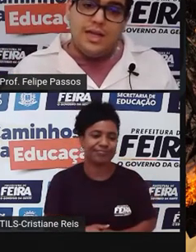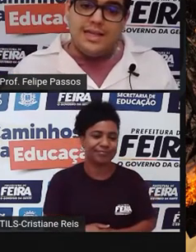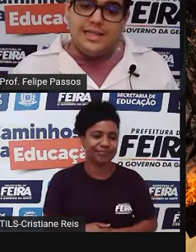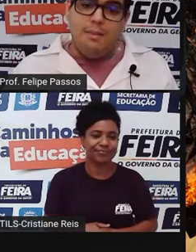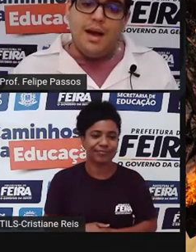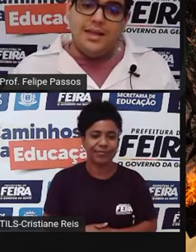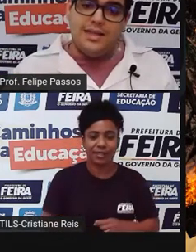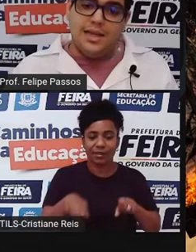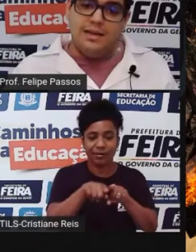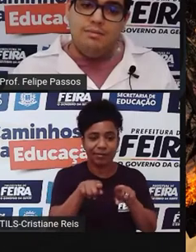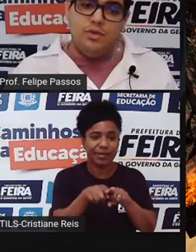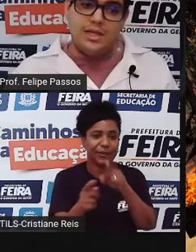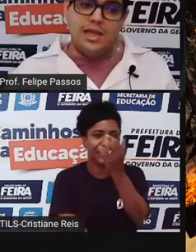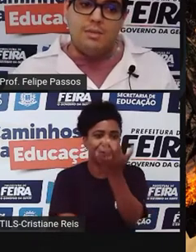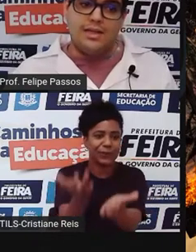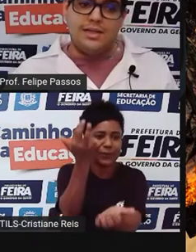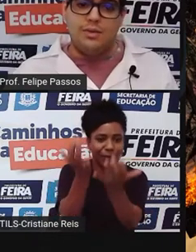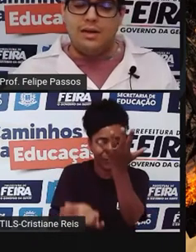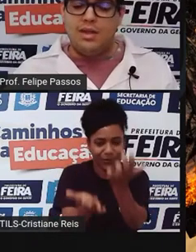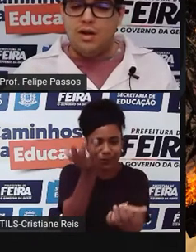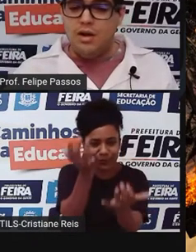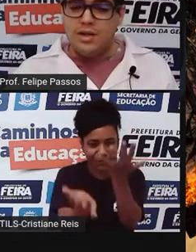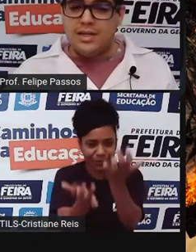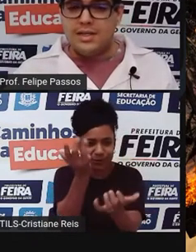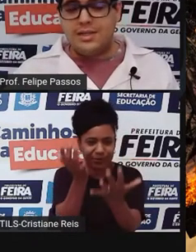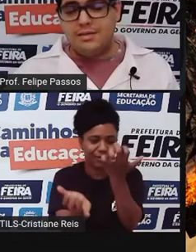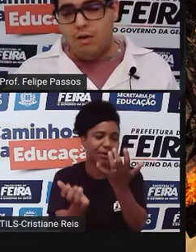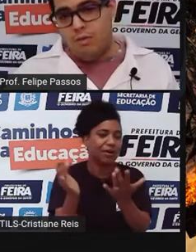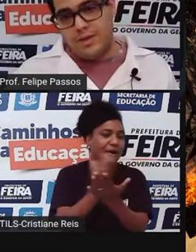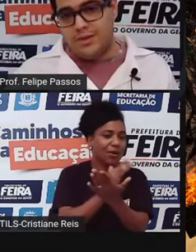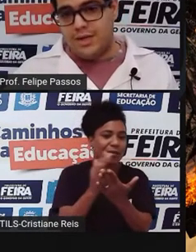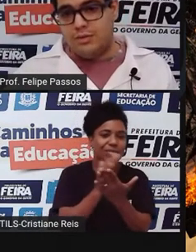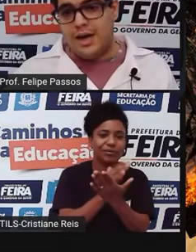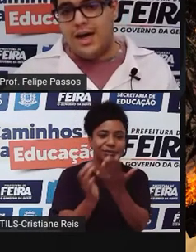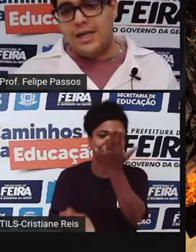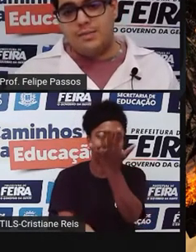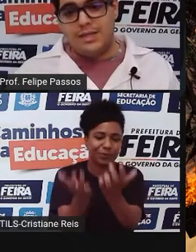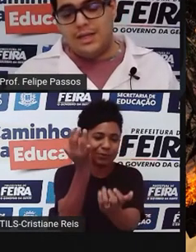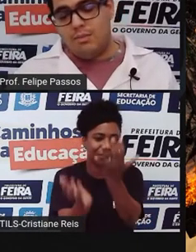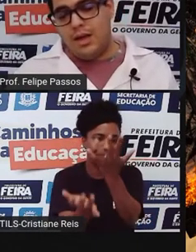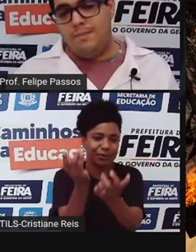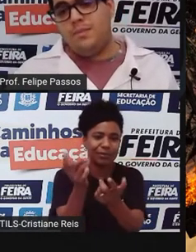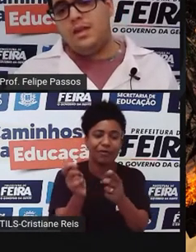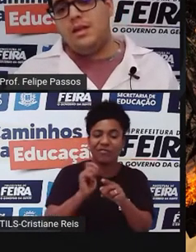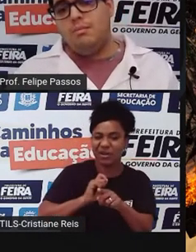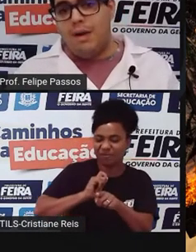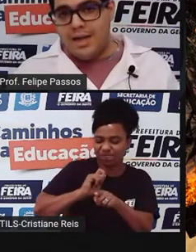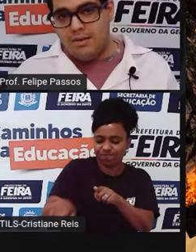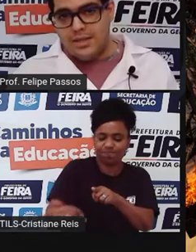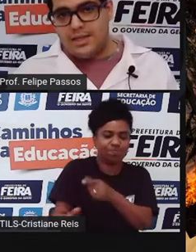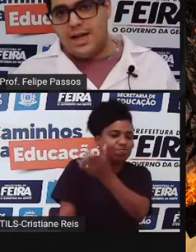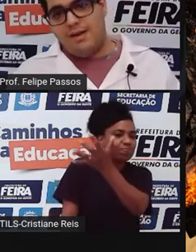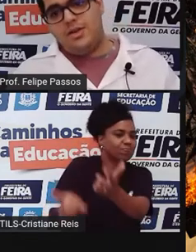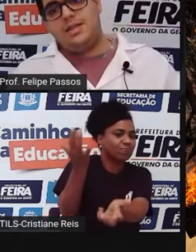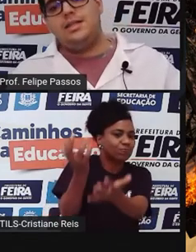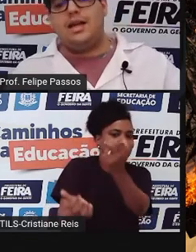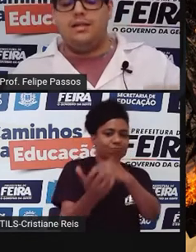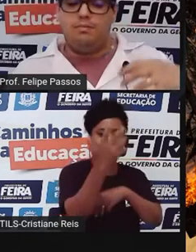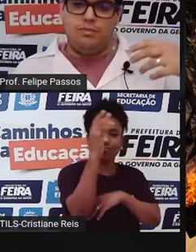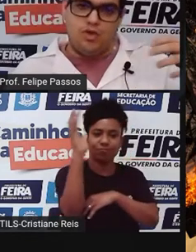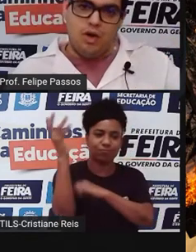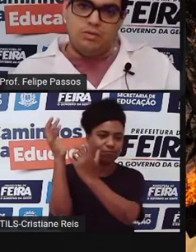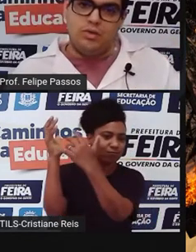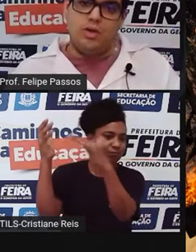isso, tem as queimadas, né? Muitas queimadas são criminosas, algumas são naturais, mas que também matam essas árvores e